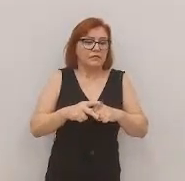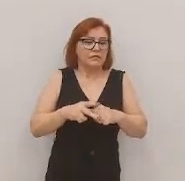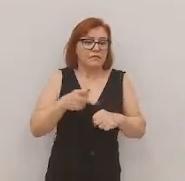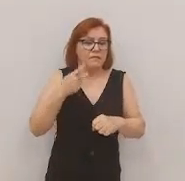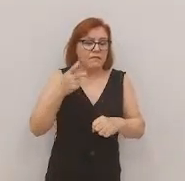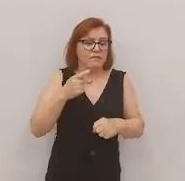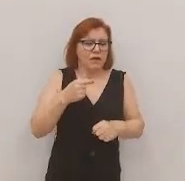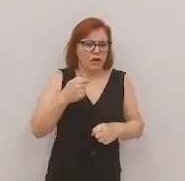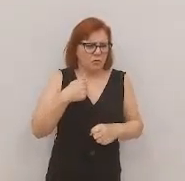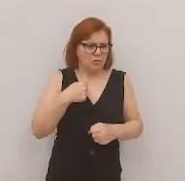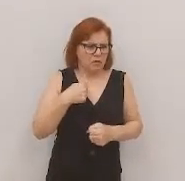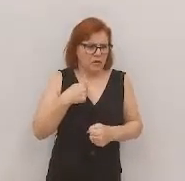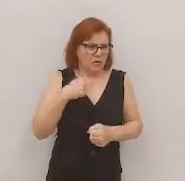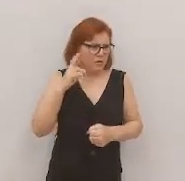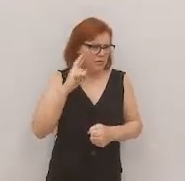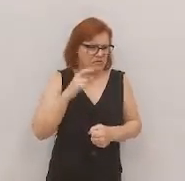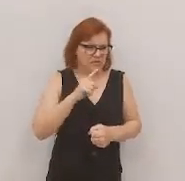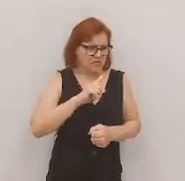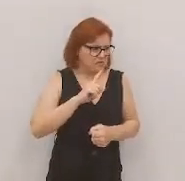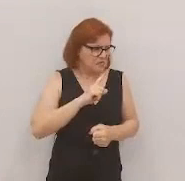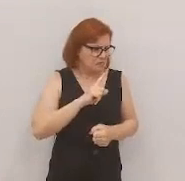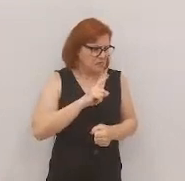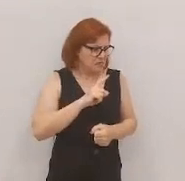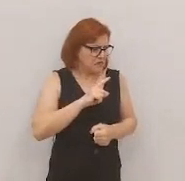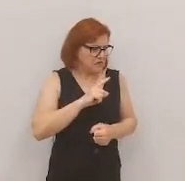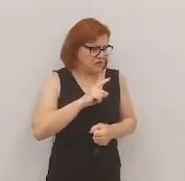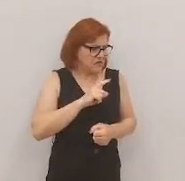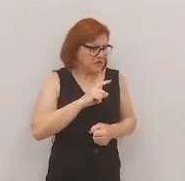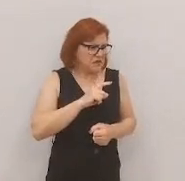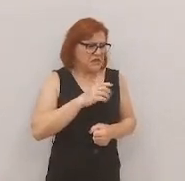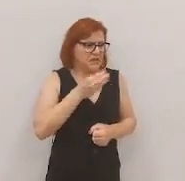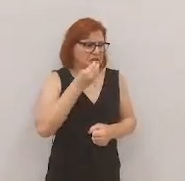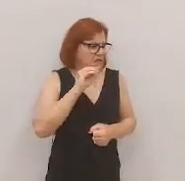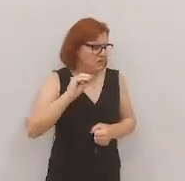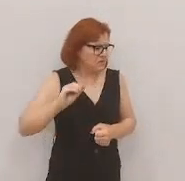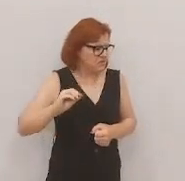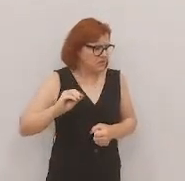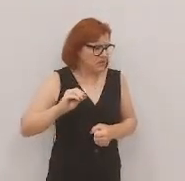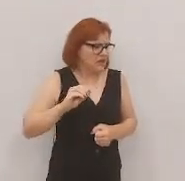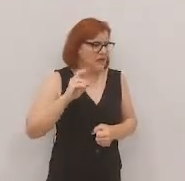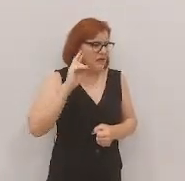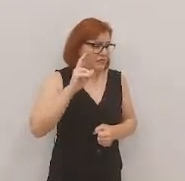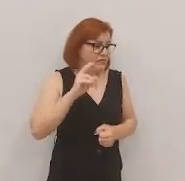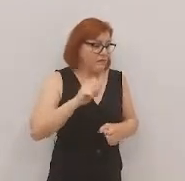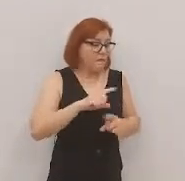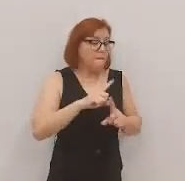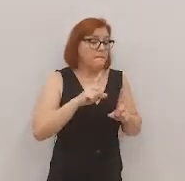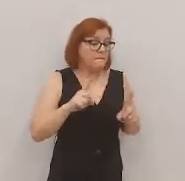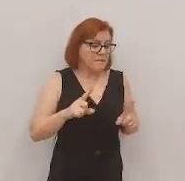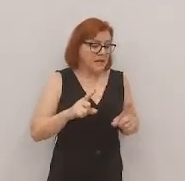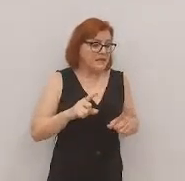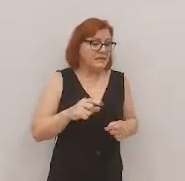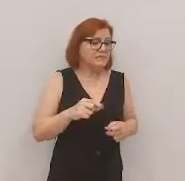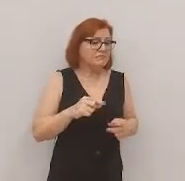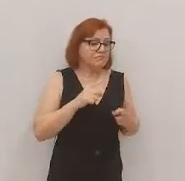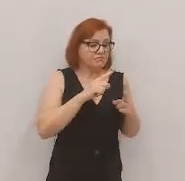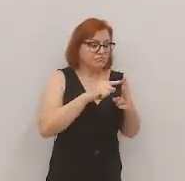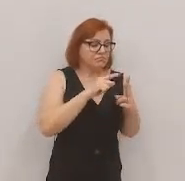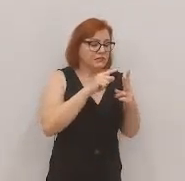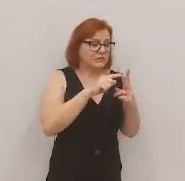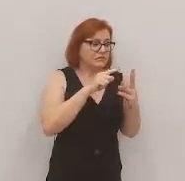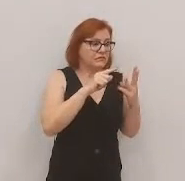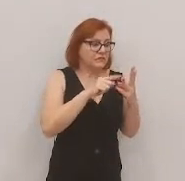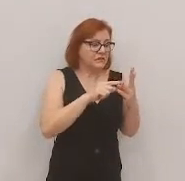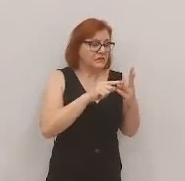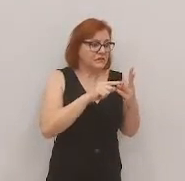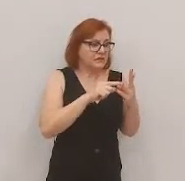negaria o Senhor, né? E Pedro negou aqui 3 vezes o Senhor. Ó Senhor Jesus, tudo